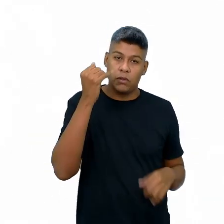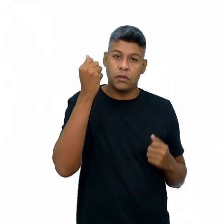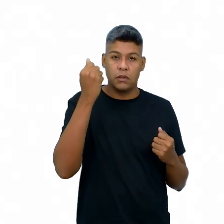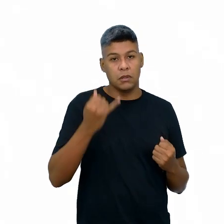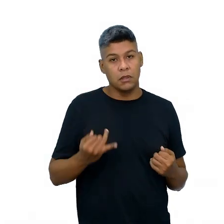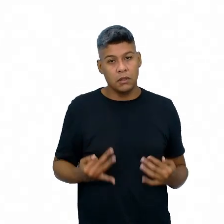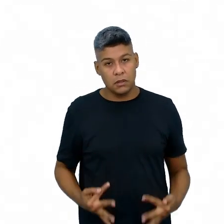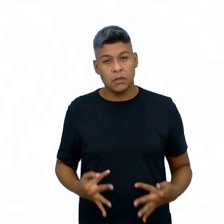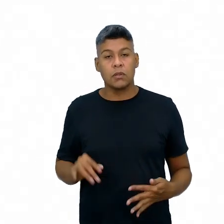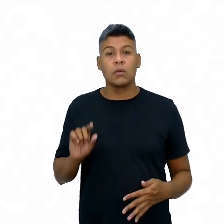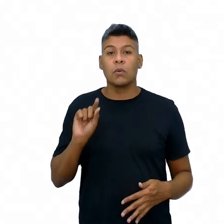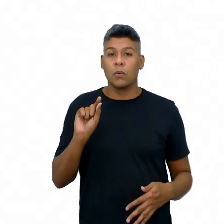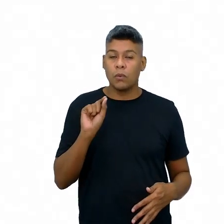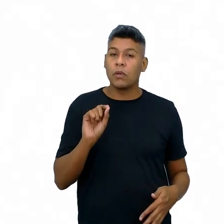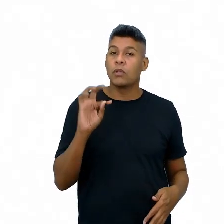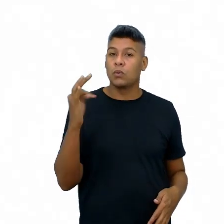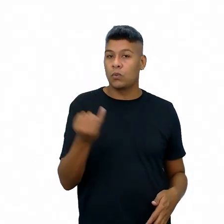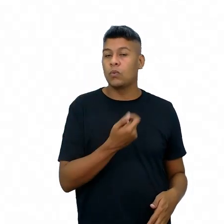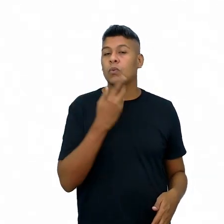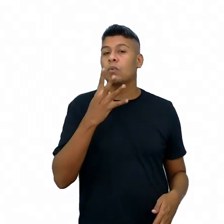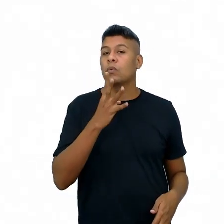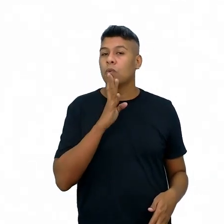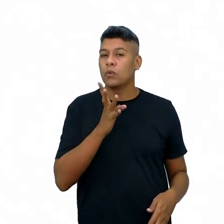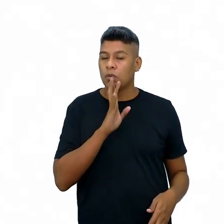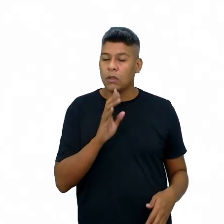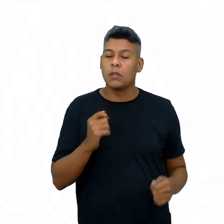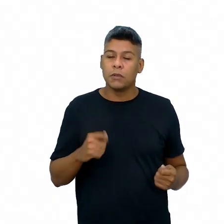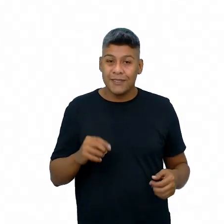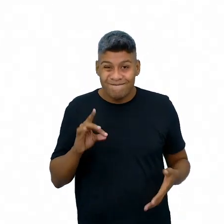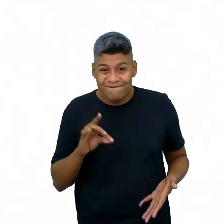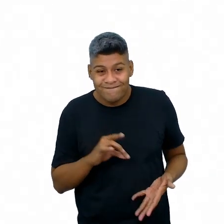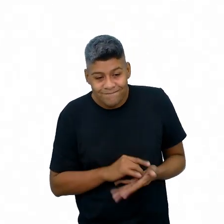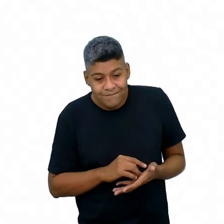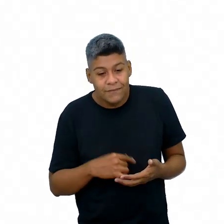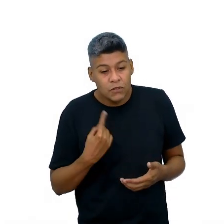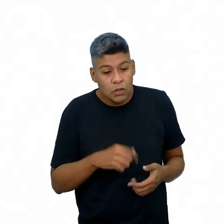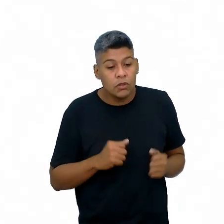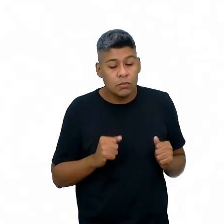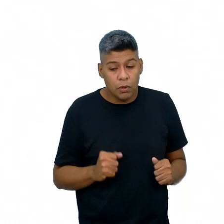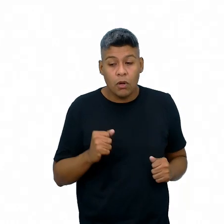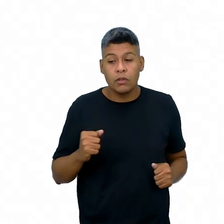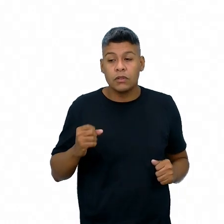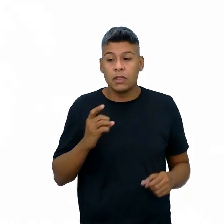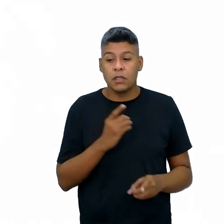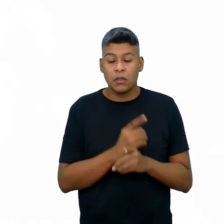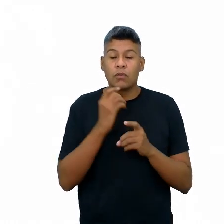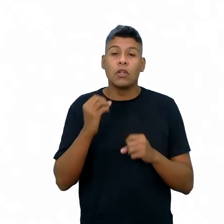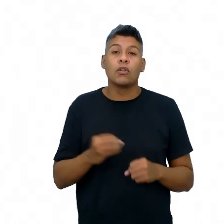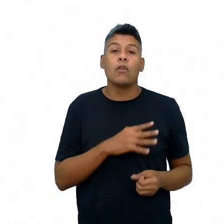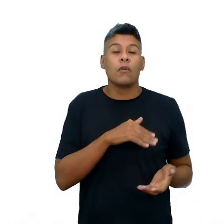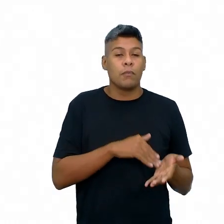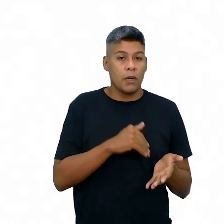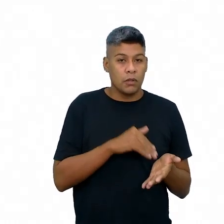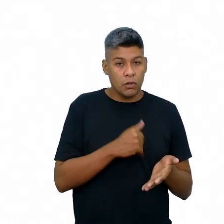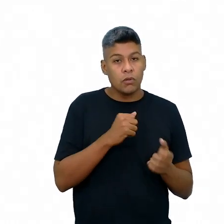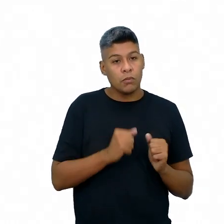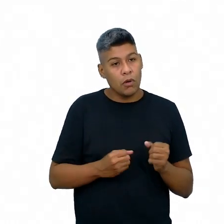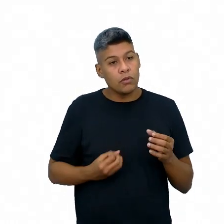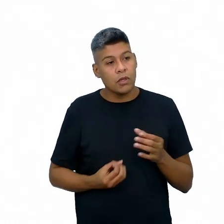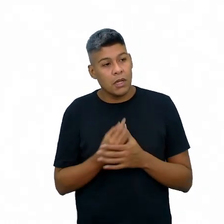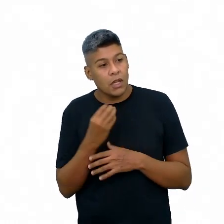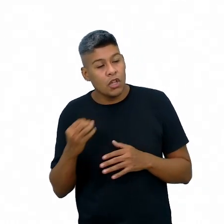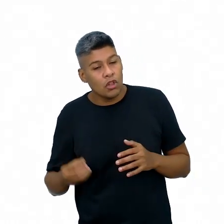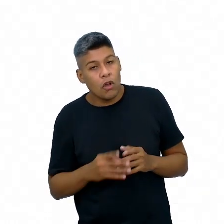argumentos conhecidos eles sejam eficientes, que nós possamos encontrar novos métodos, que possamos criar